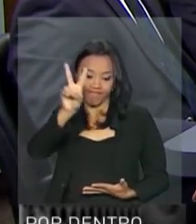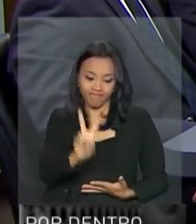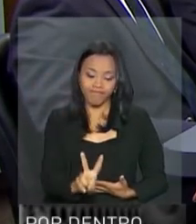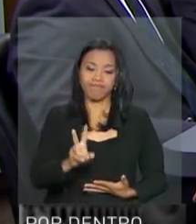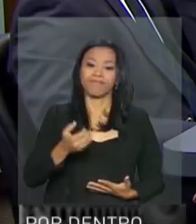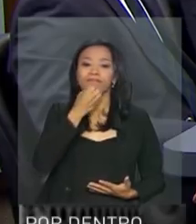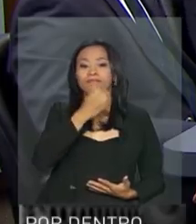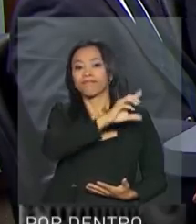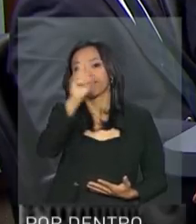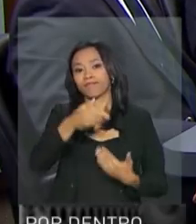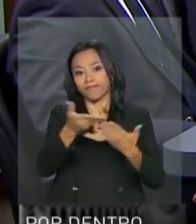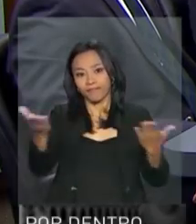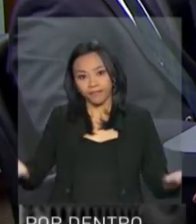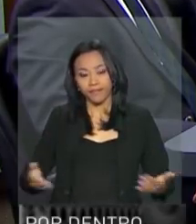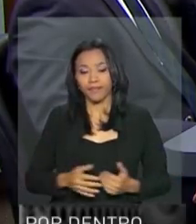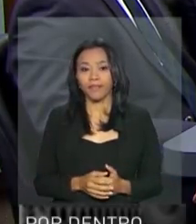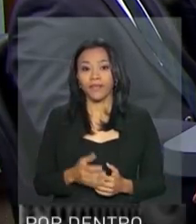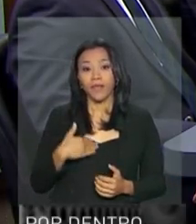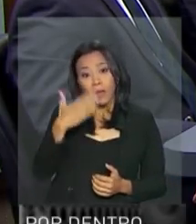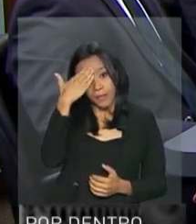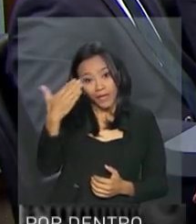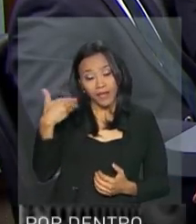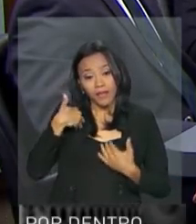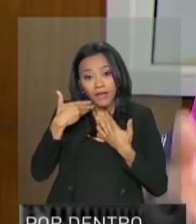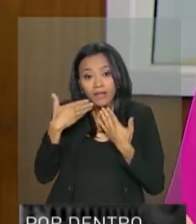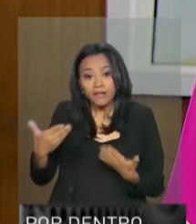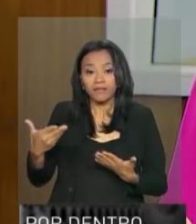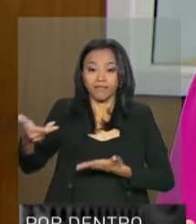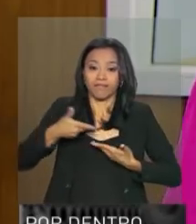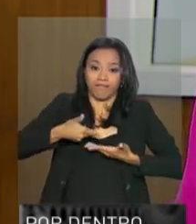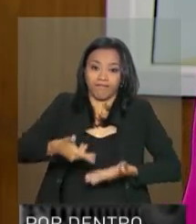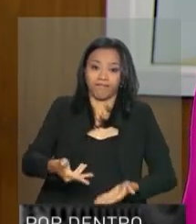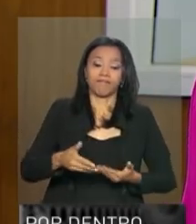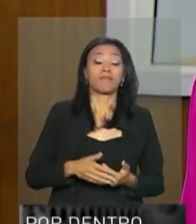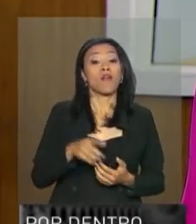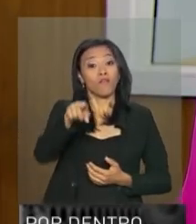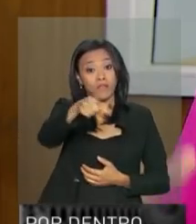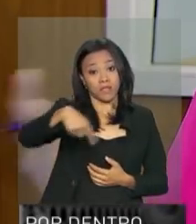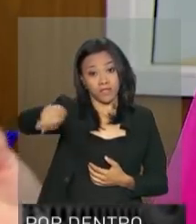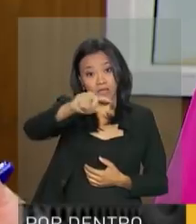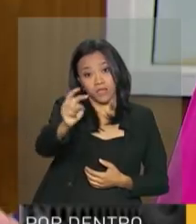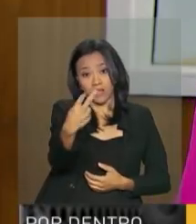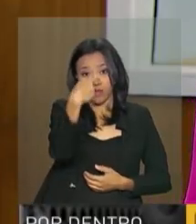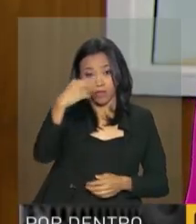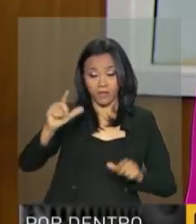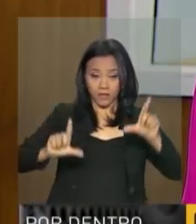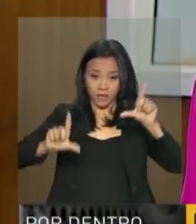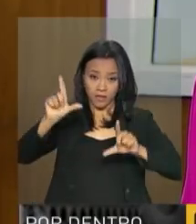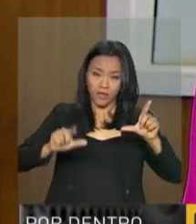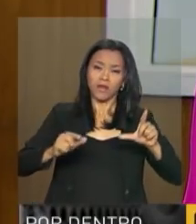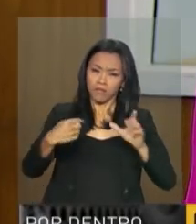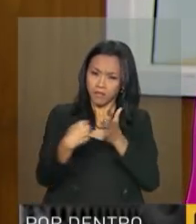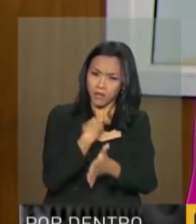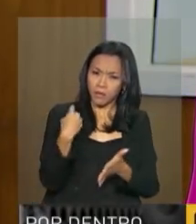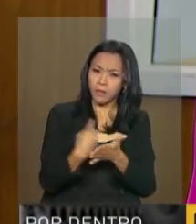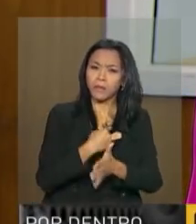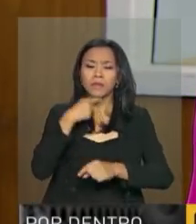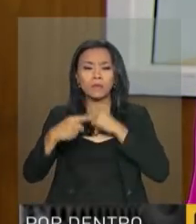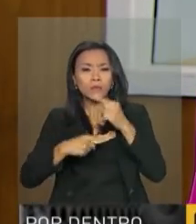todos. Olá, muito obrigado, eu que agradeço o convite. Bom dia. Bem, você que nos acompanha também pode participar, envie sua pergunta, sua dúvida pelo